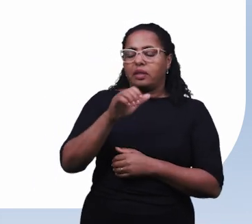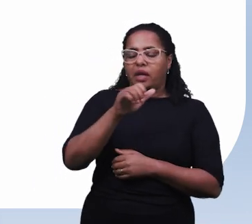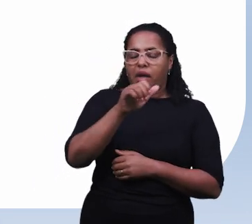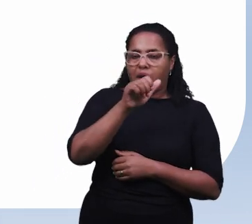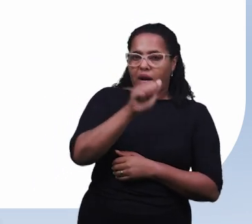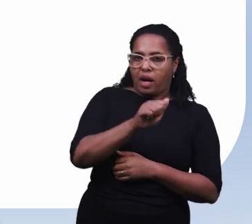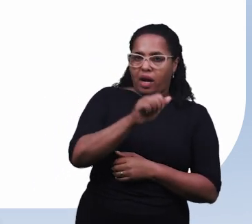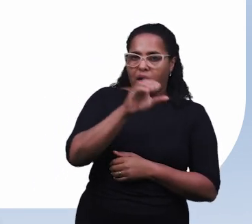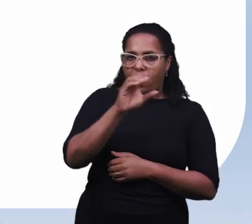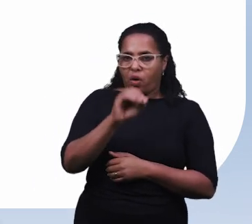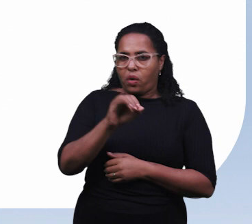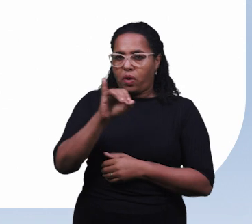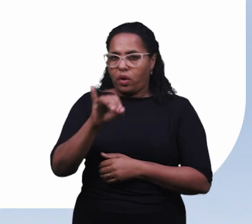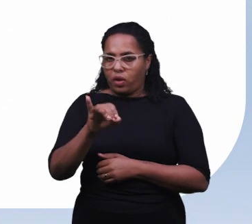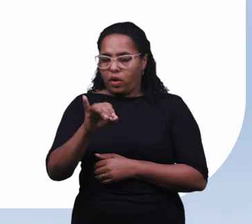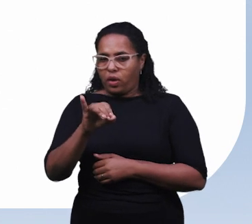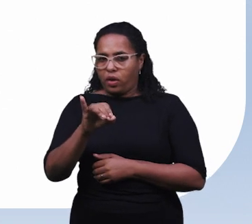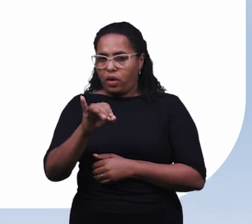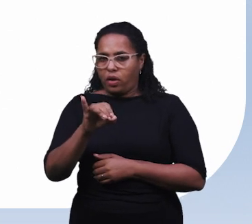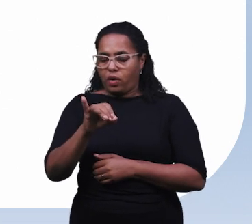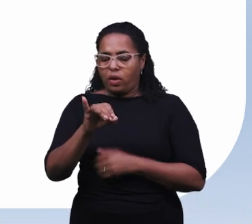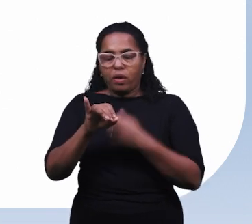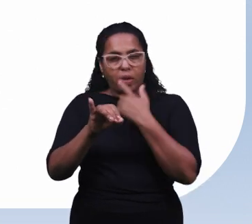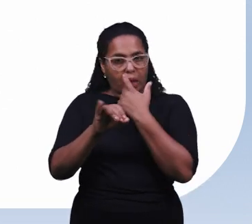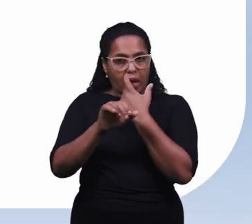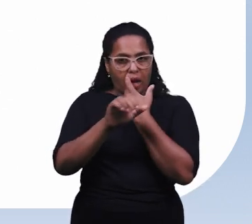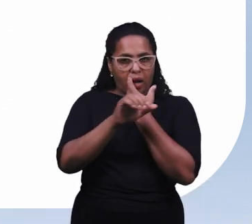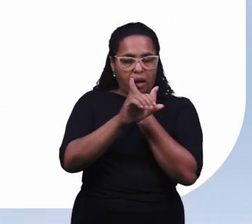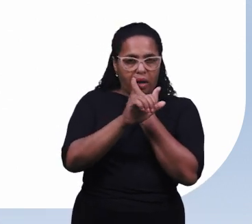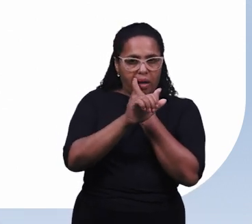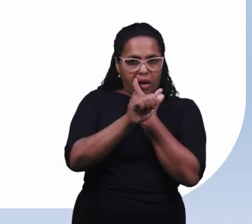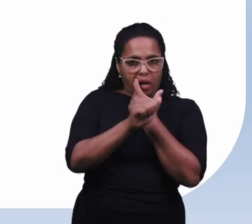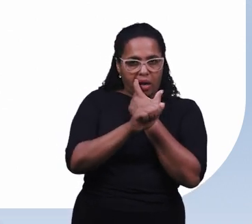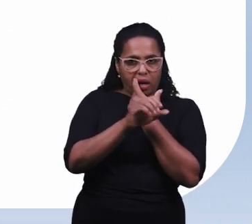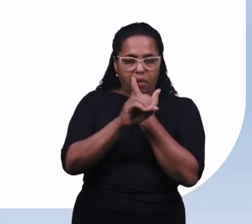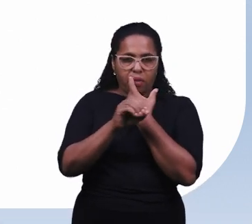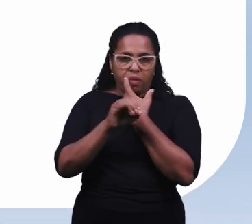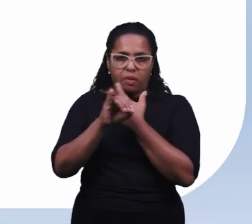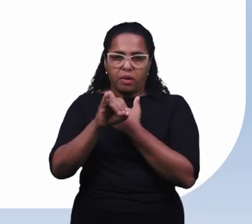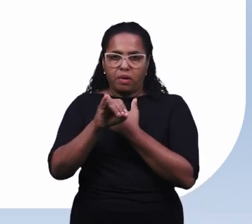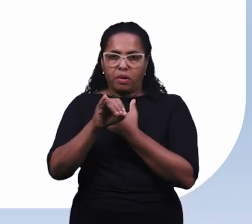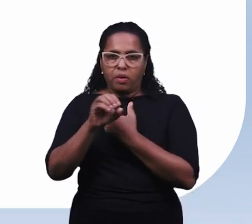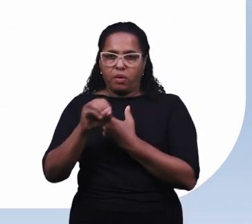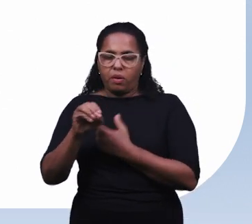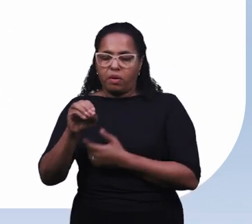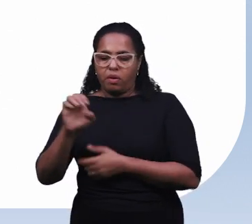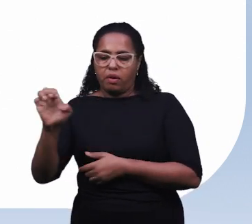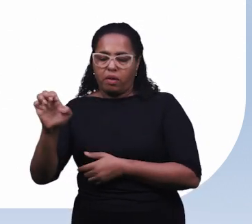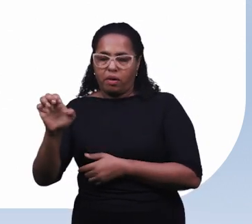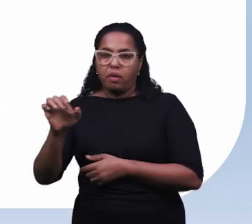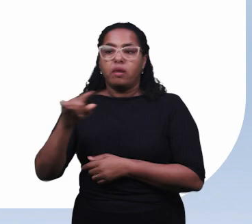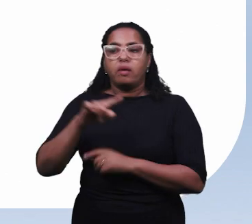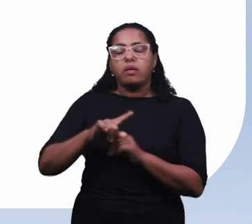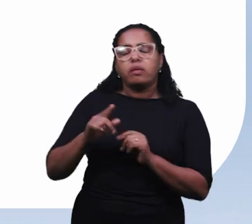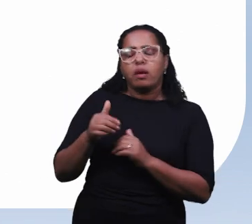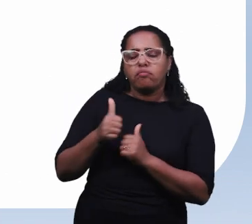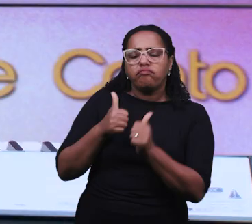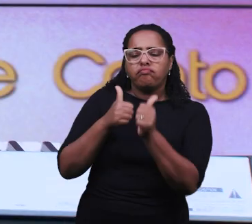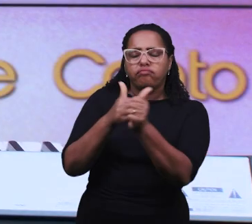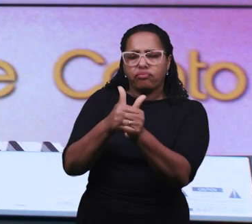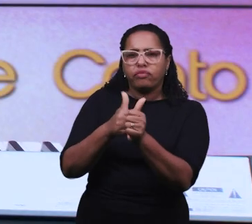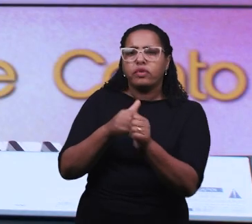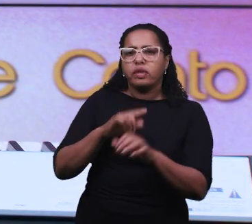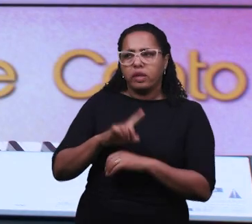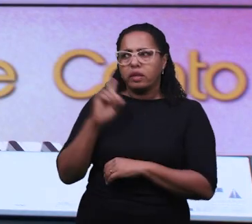O, A, O, I, O, E, A, O, I, O, E, A, O, I, O, E. Então, nós vamos seguir